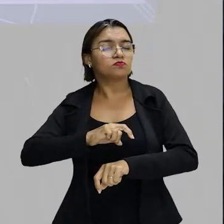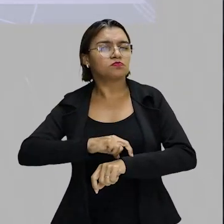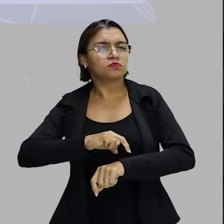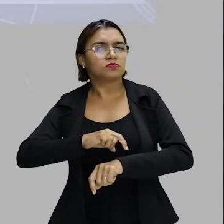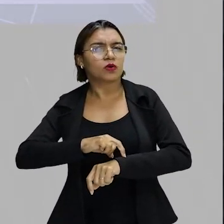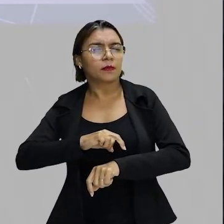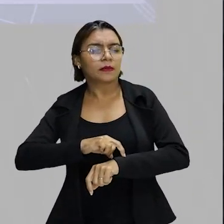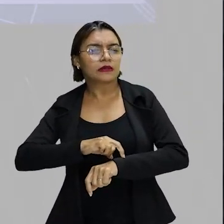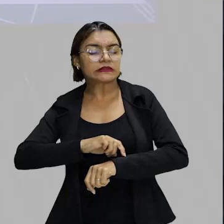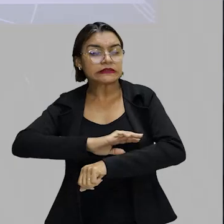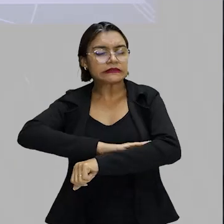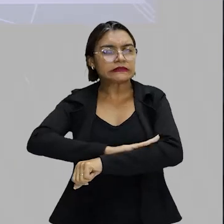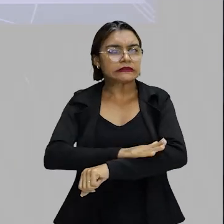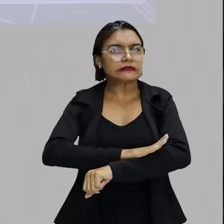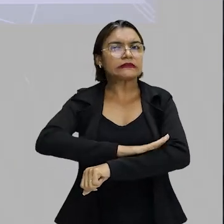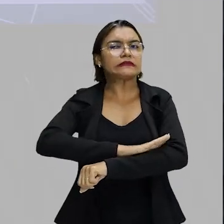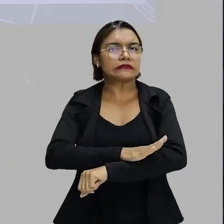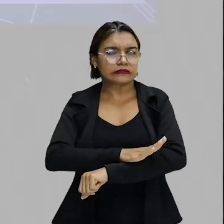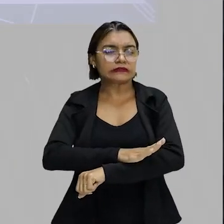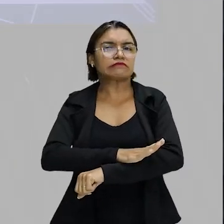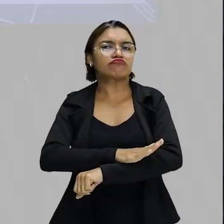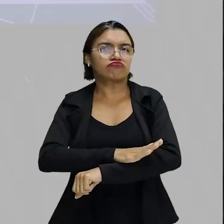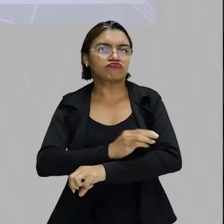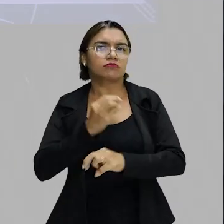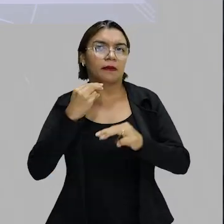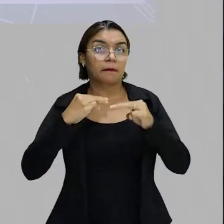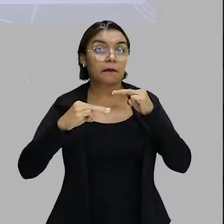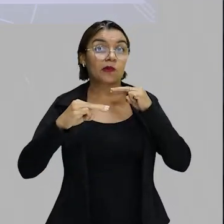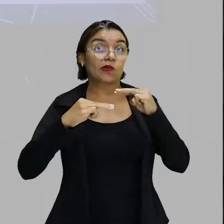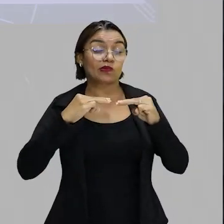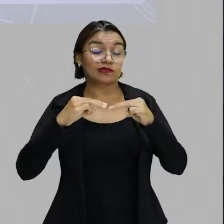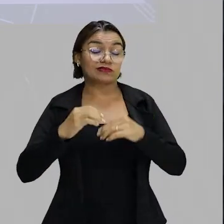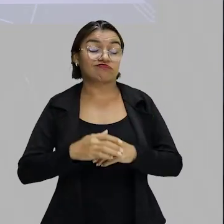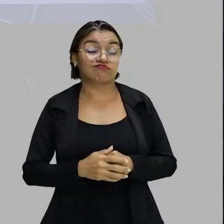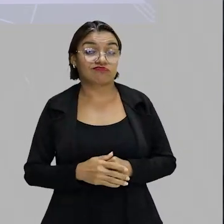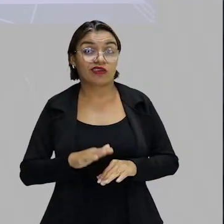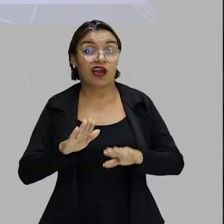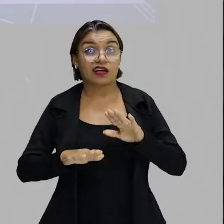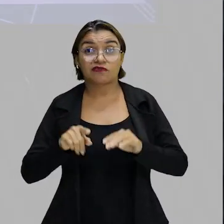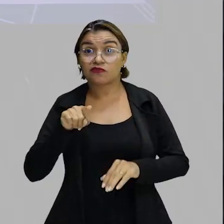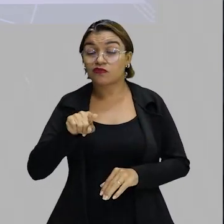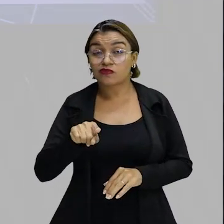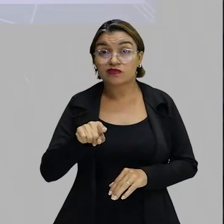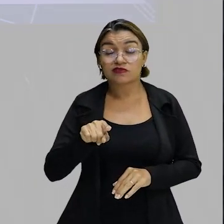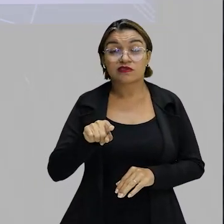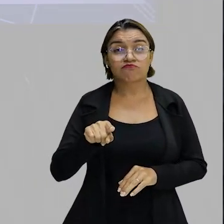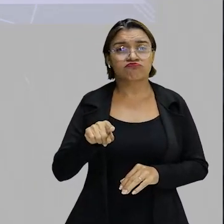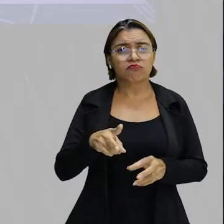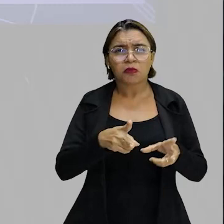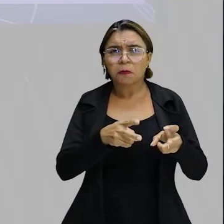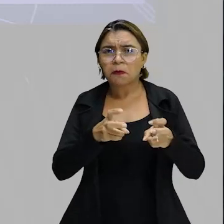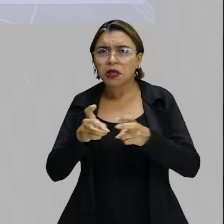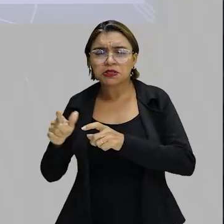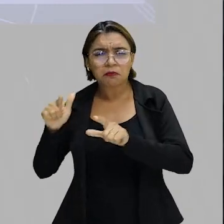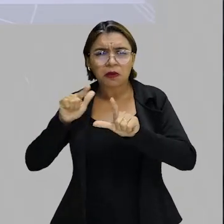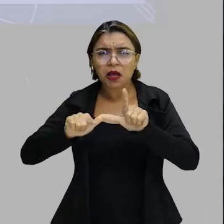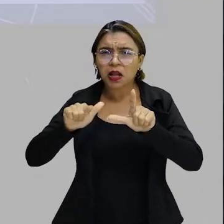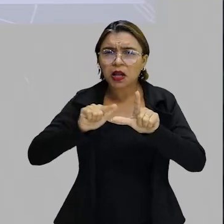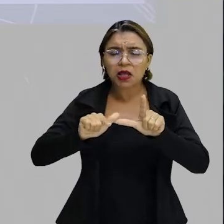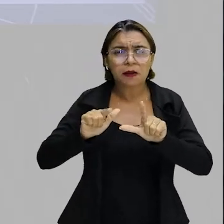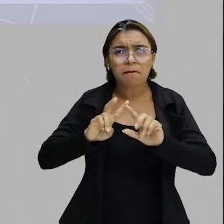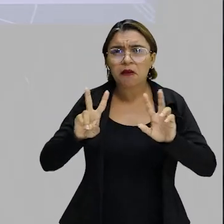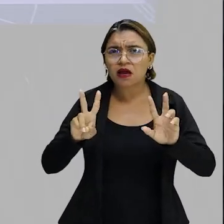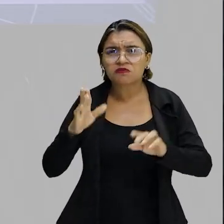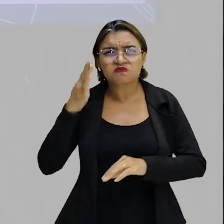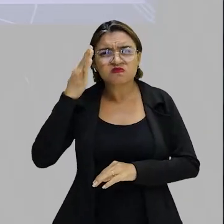de discriminação racial na música, muito cantada. Às vezes você canta, a música não está nem atentando àquilo que você está